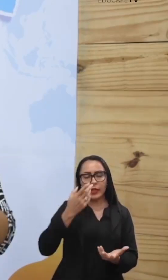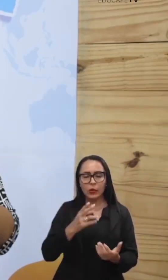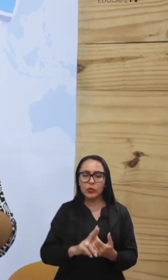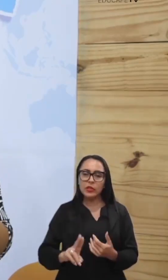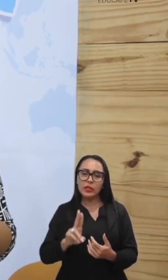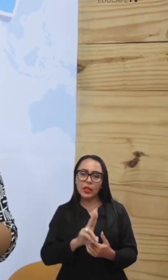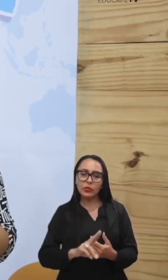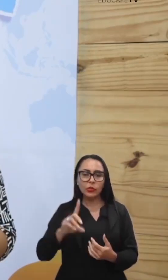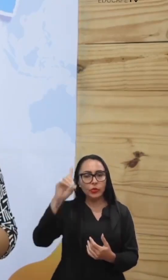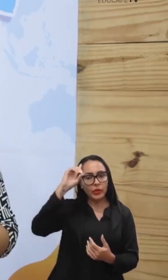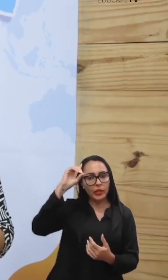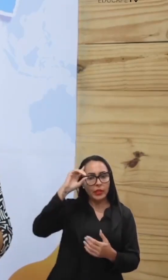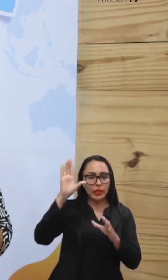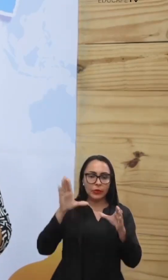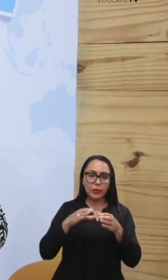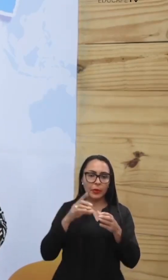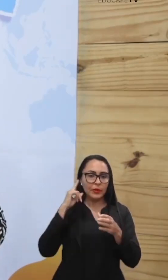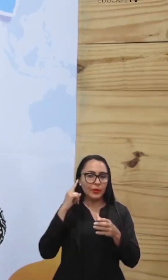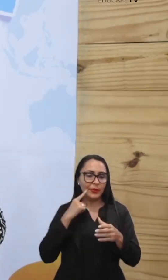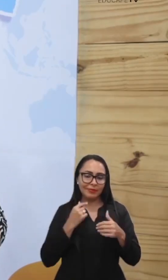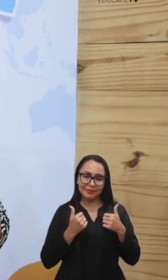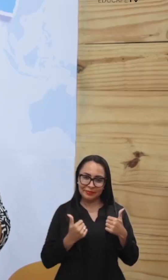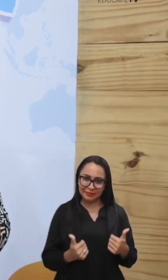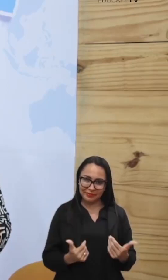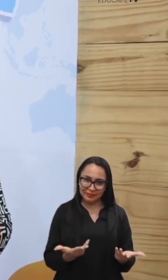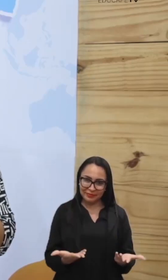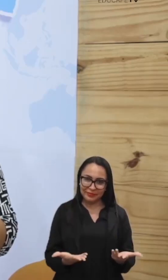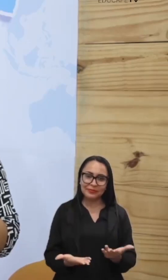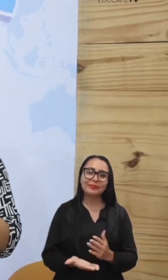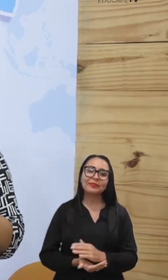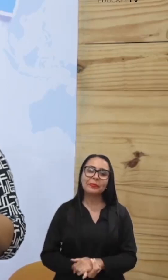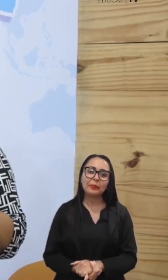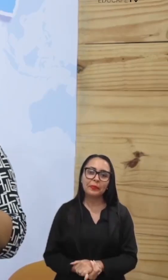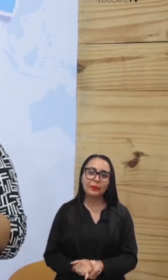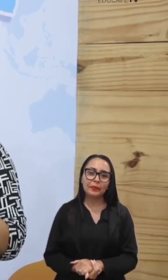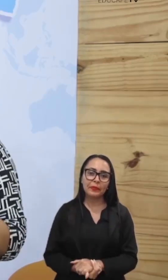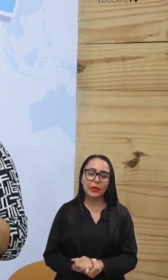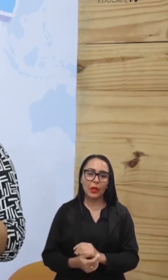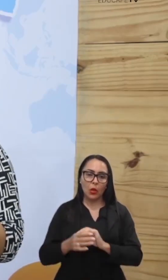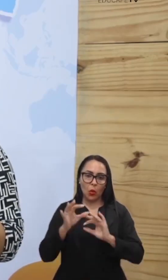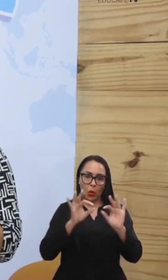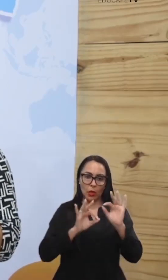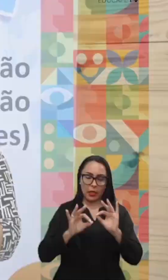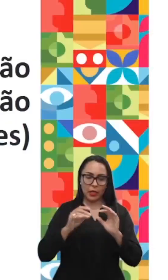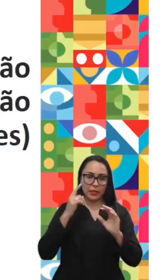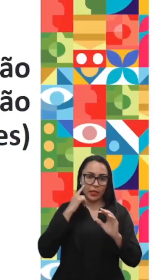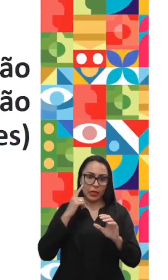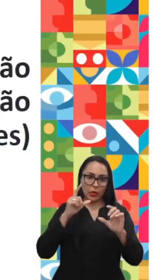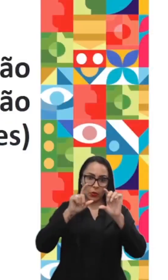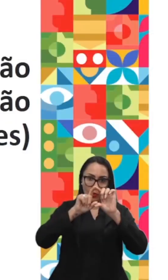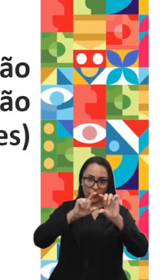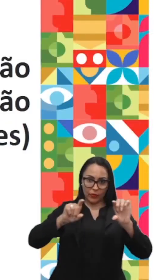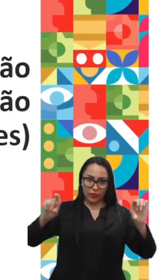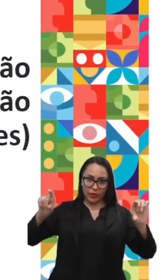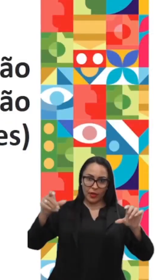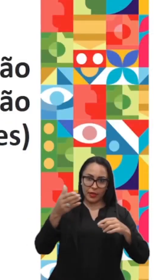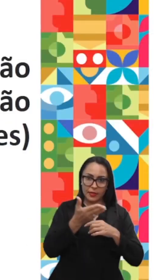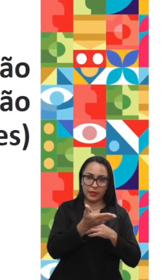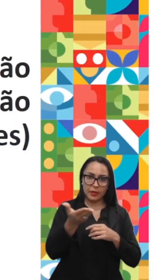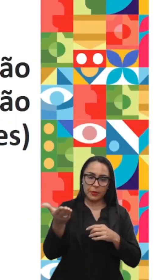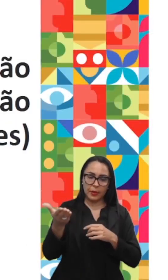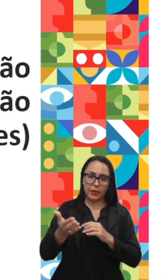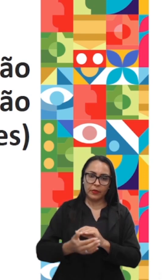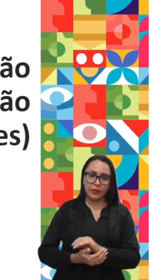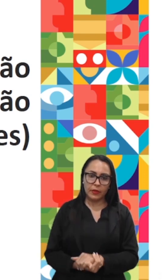no dia a dia da comunidade surda, tá certo? Eu preparei aí uma frase para vocês